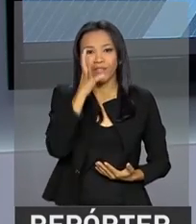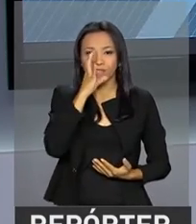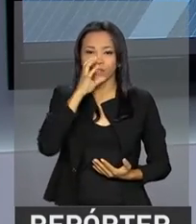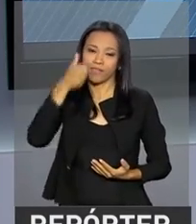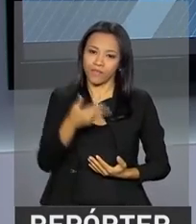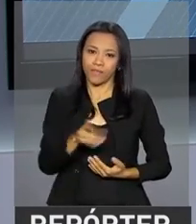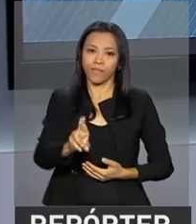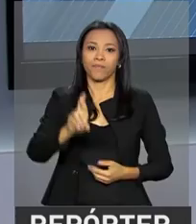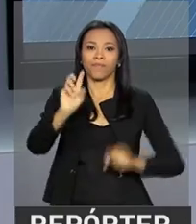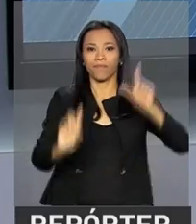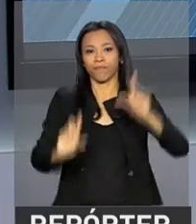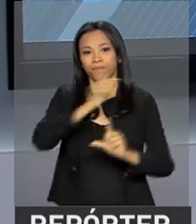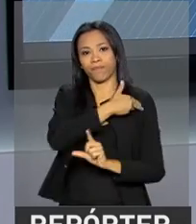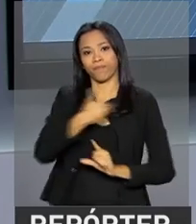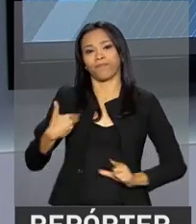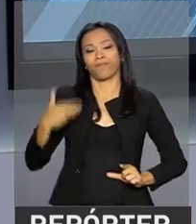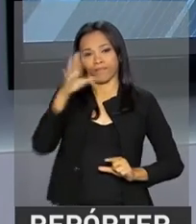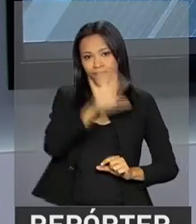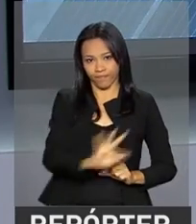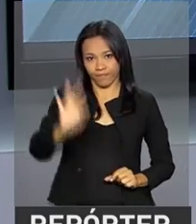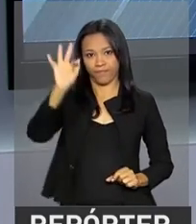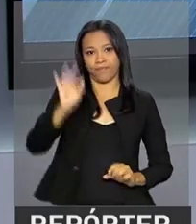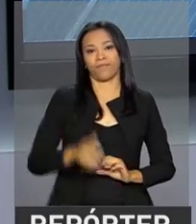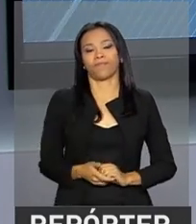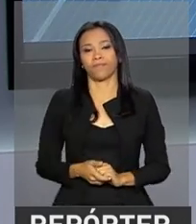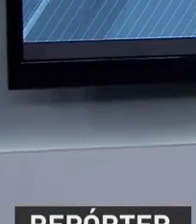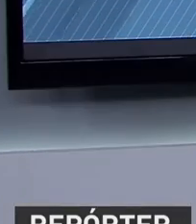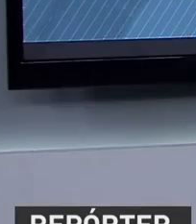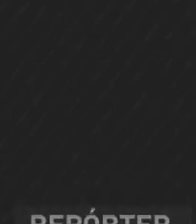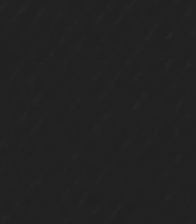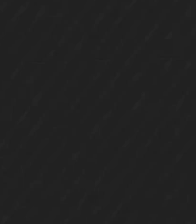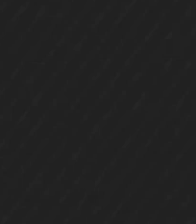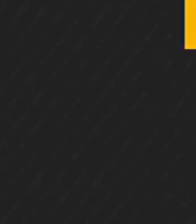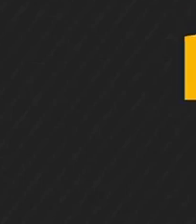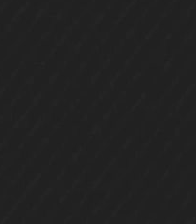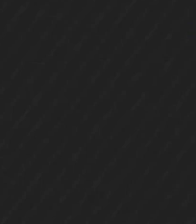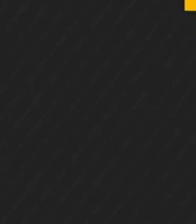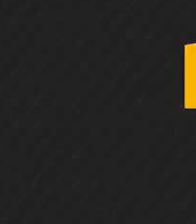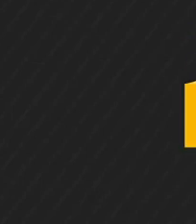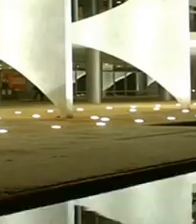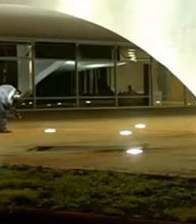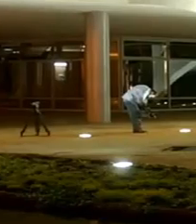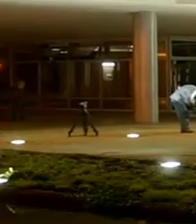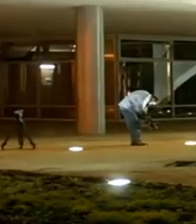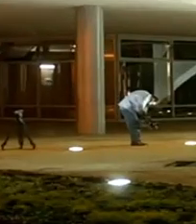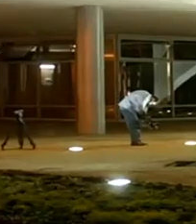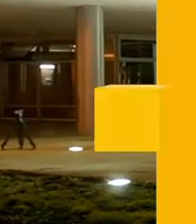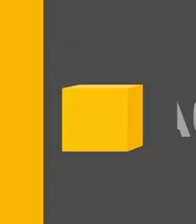continue com a gente na NBR, a TV do Governo Federal.